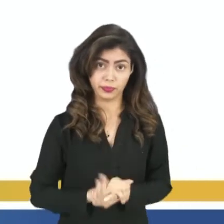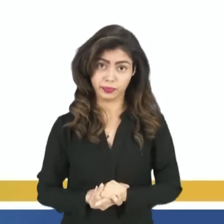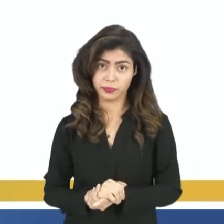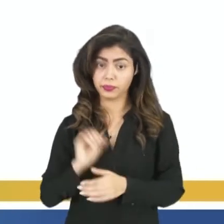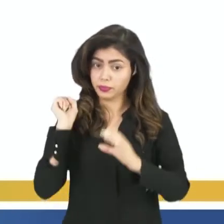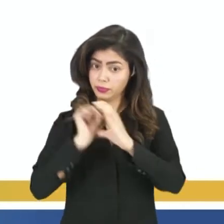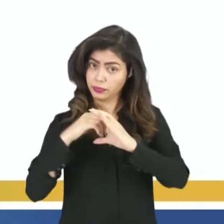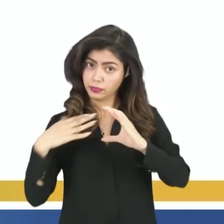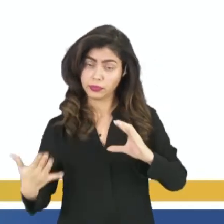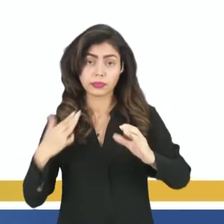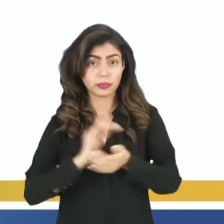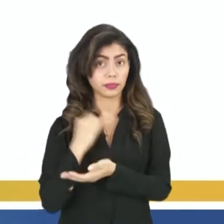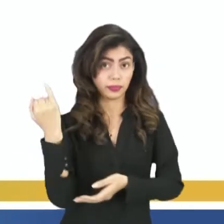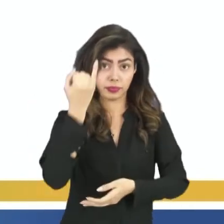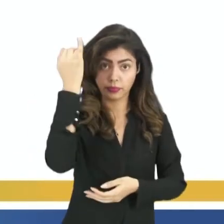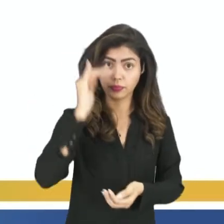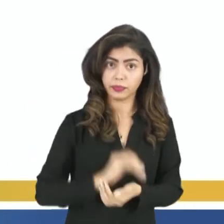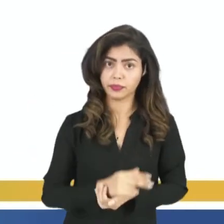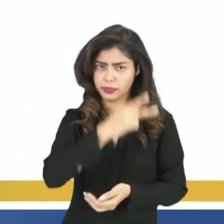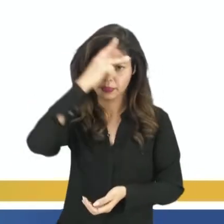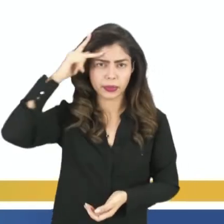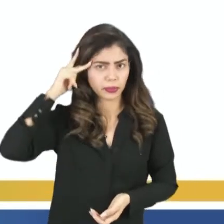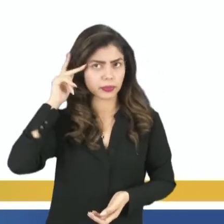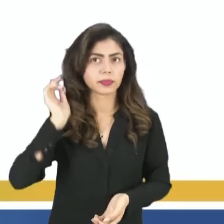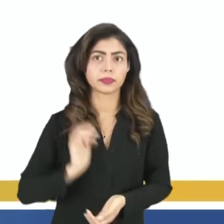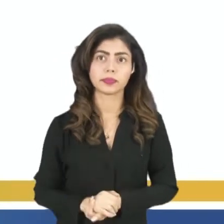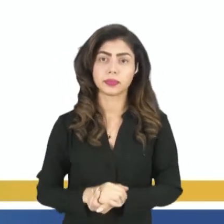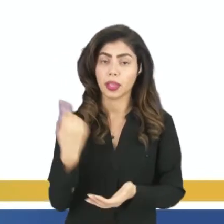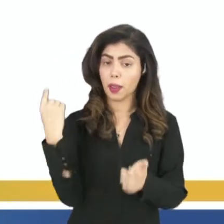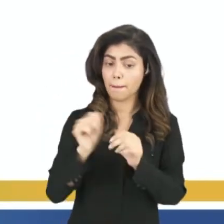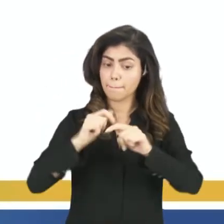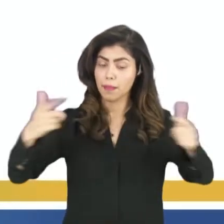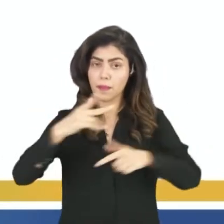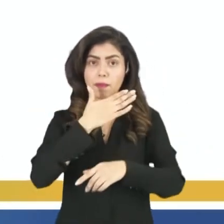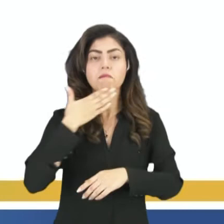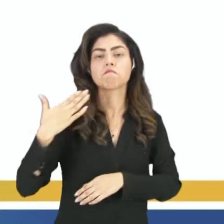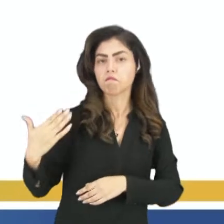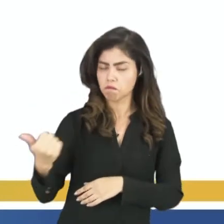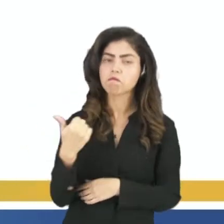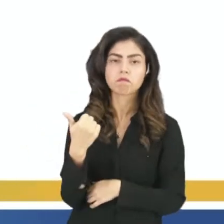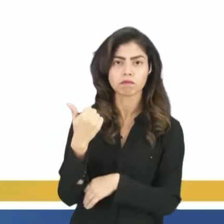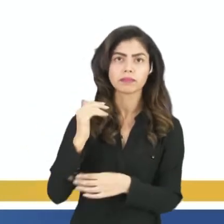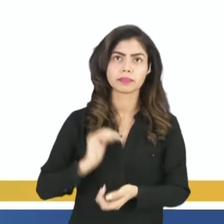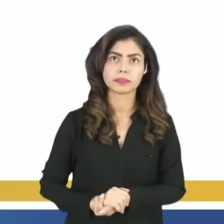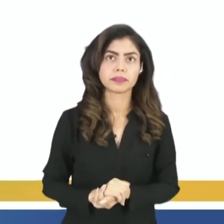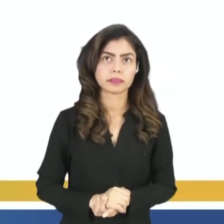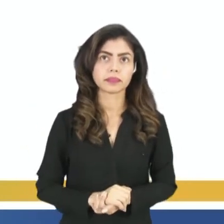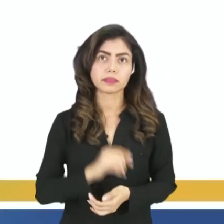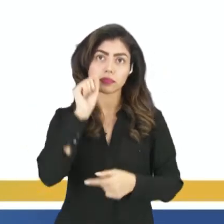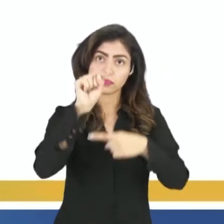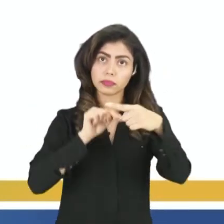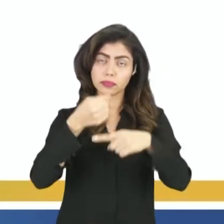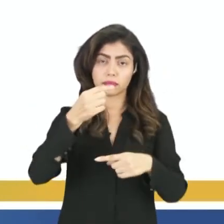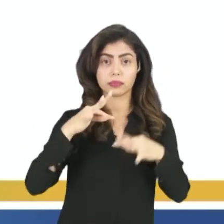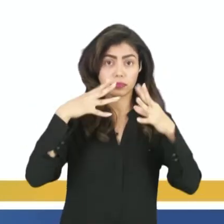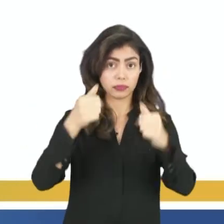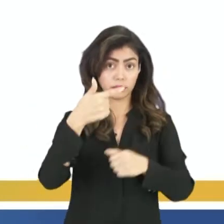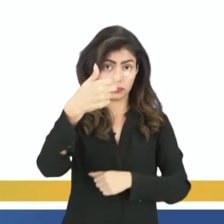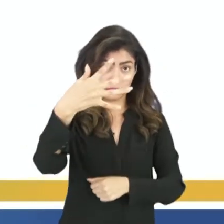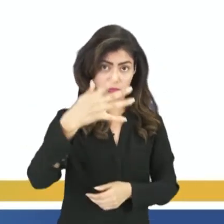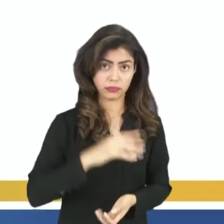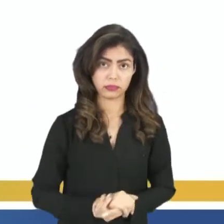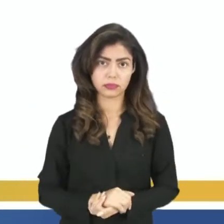a característica específica da pessoa que tem a maior preferência, né, a marca de maior preferência, dividido pelo total, que é